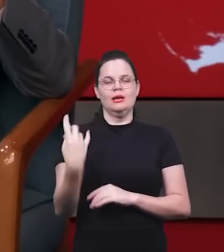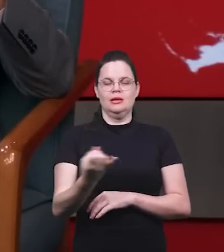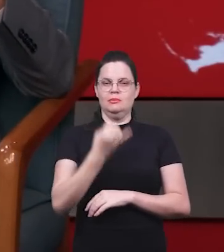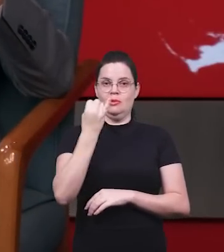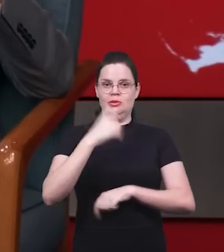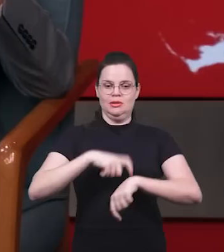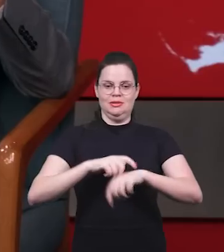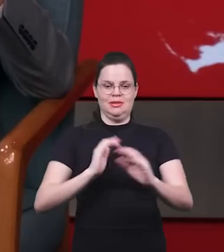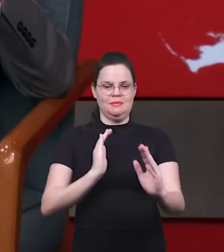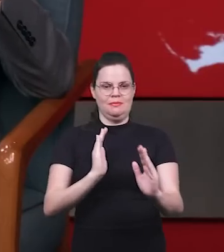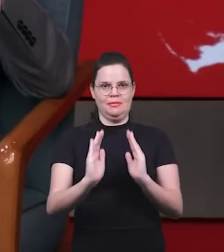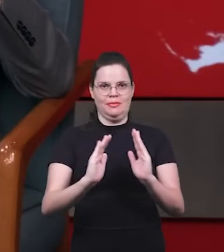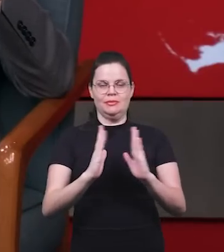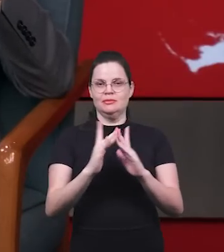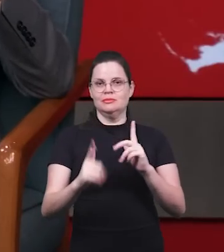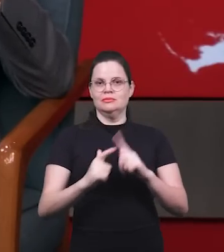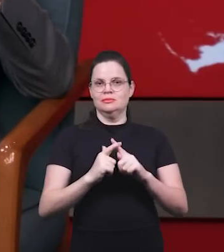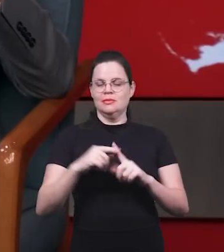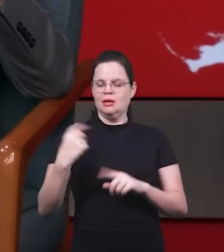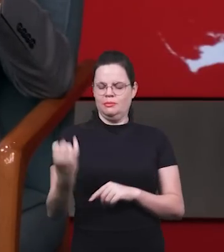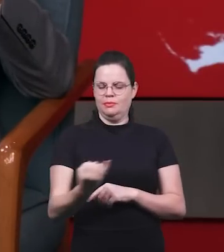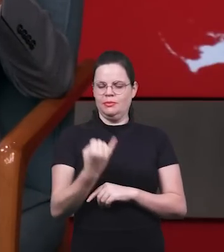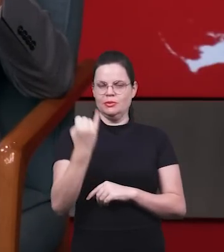esse momento da igreja